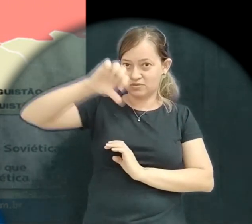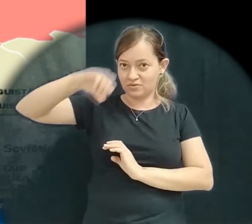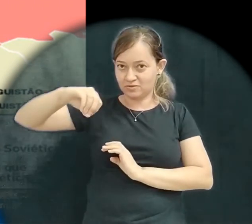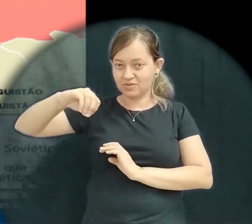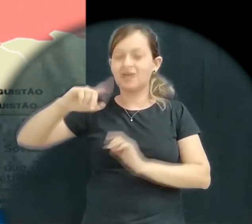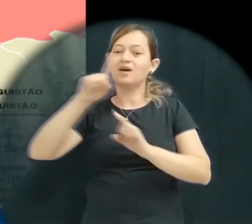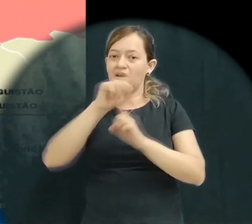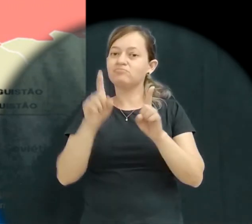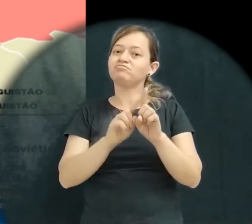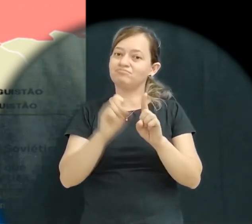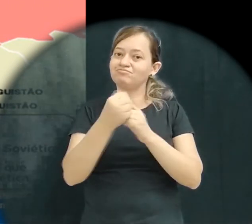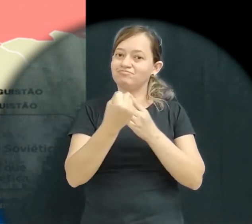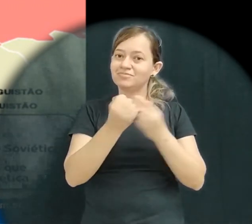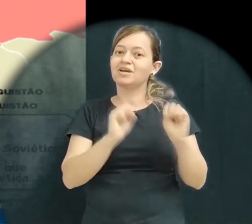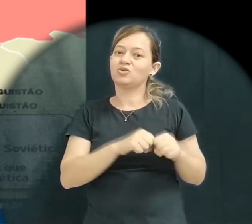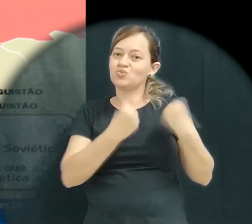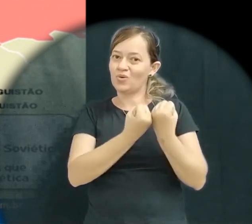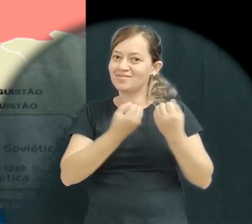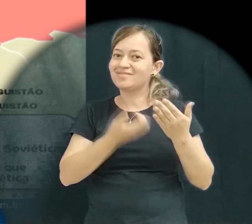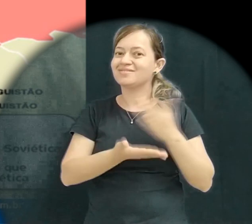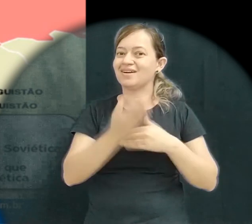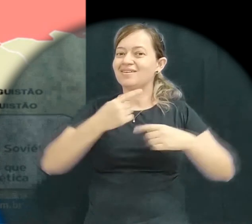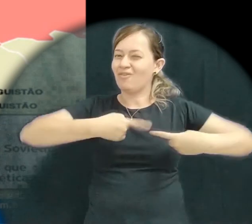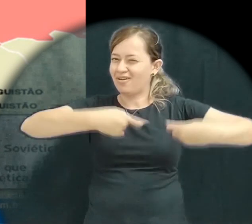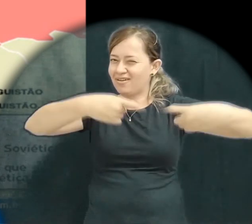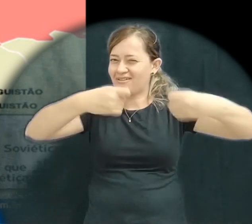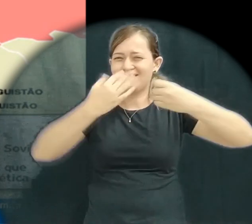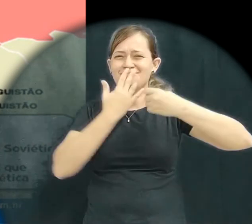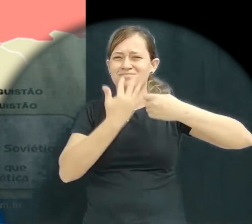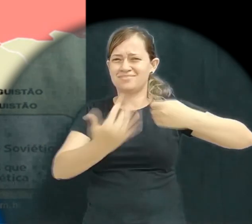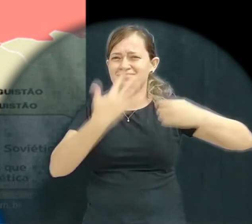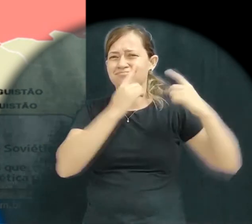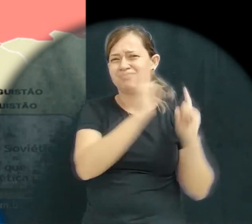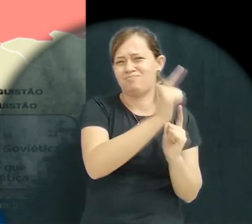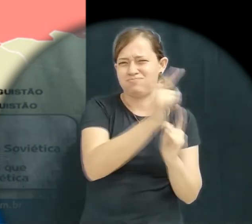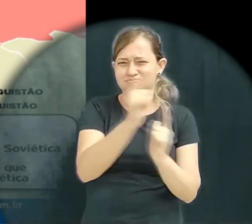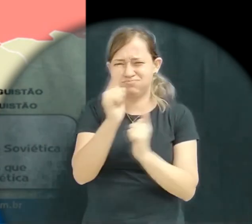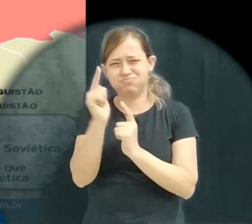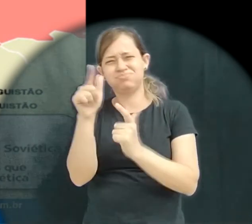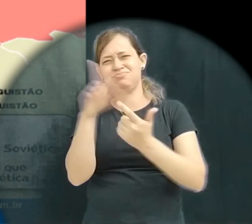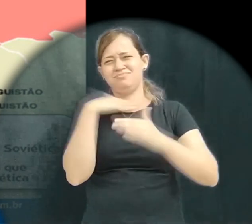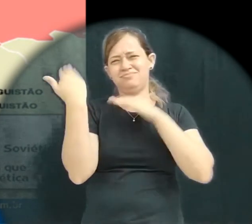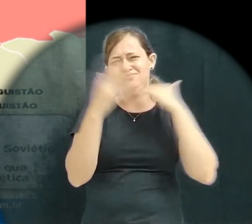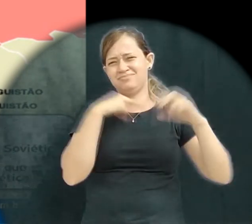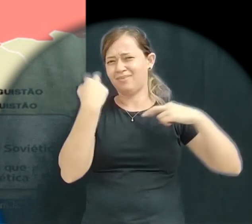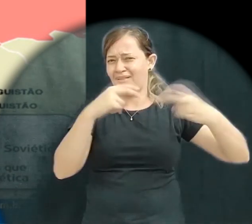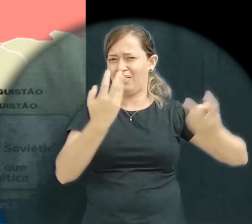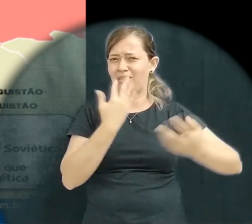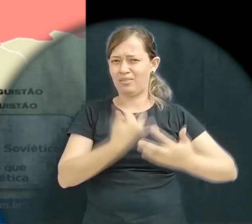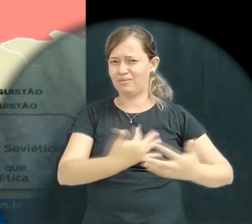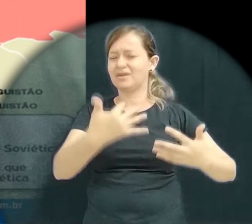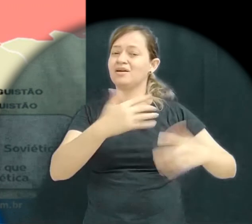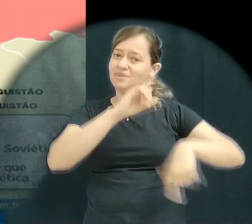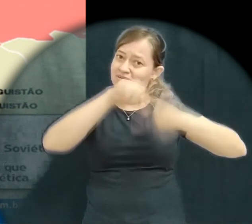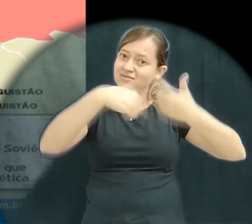1990. Eles ainda eram socialistas. Houve uma guerra muito sangrenta na Iugoslávia, que também se separou e reestruturou a sua